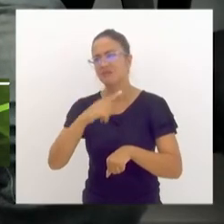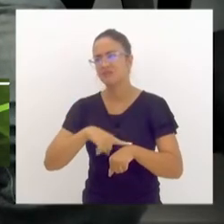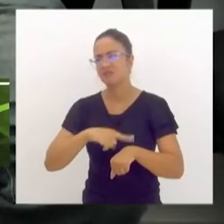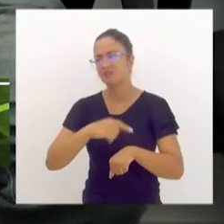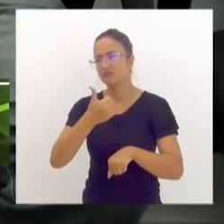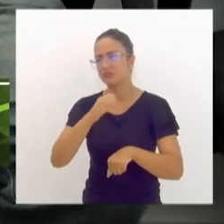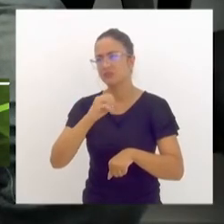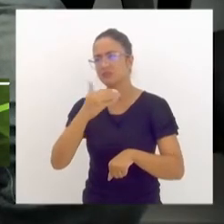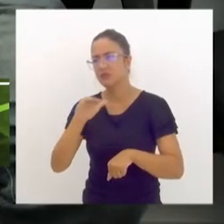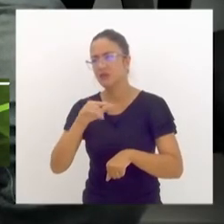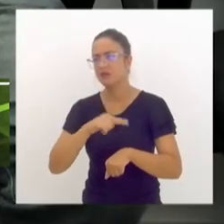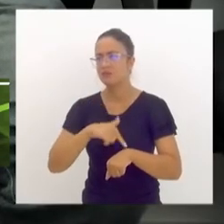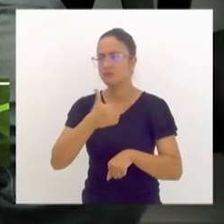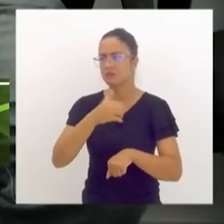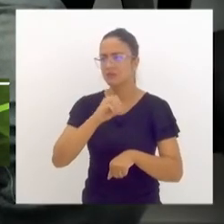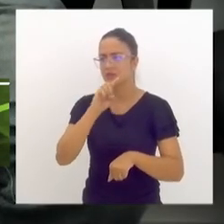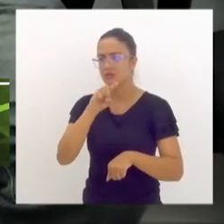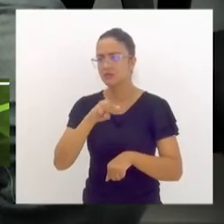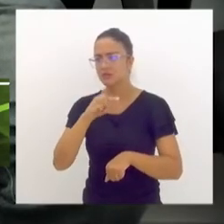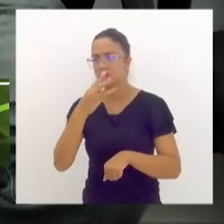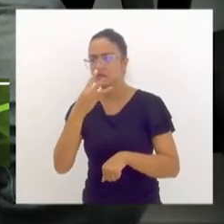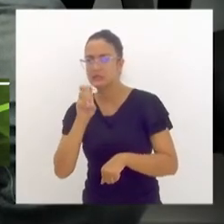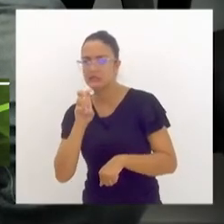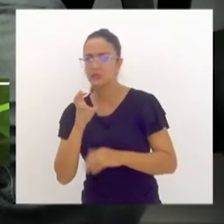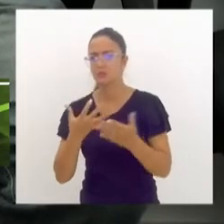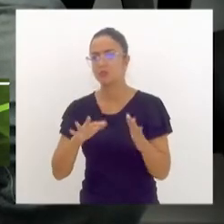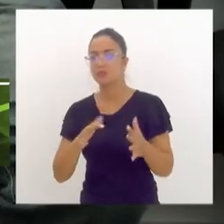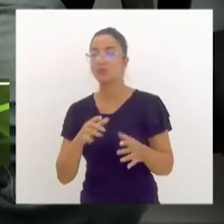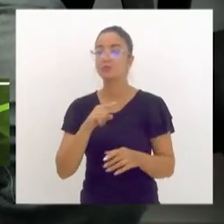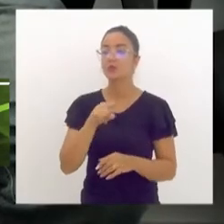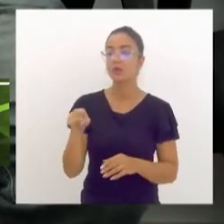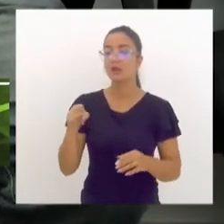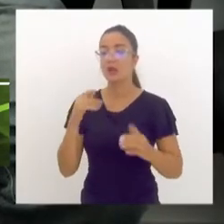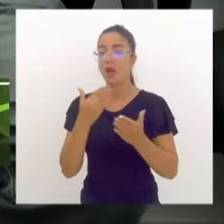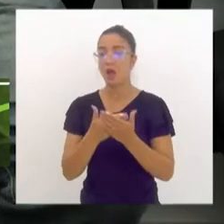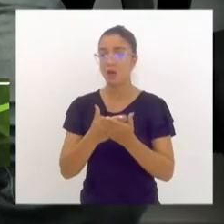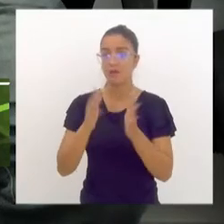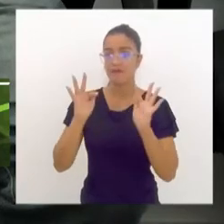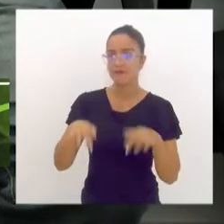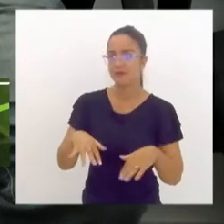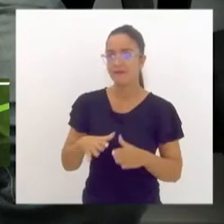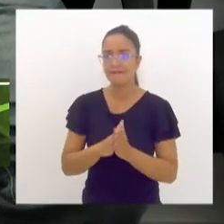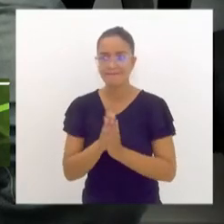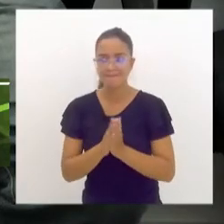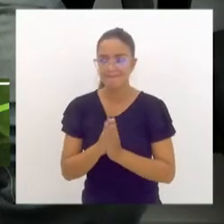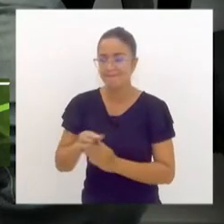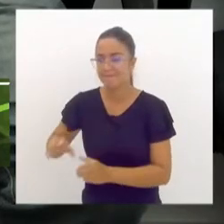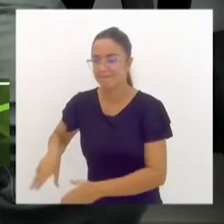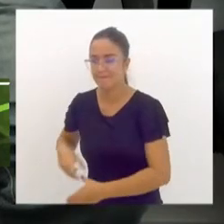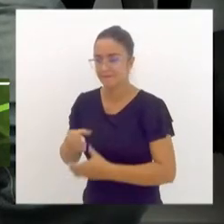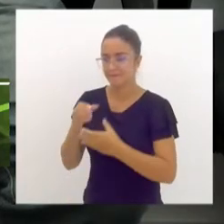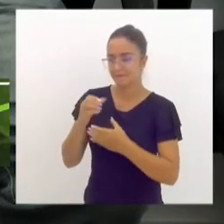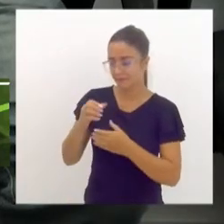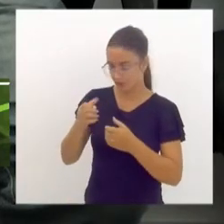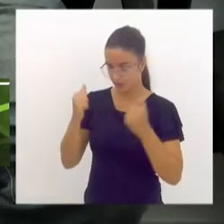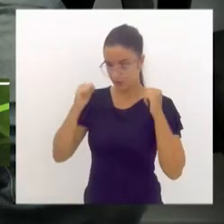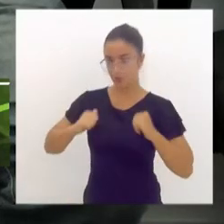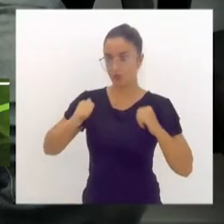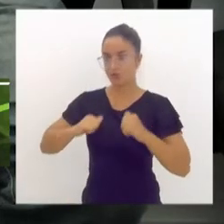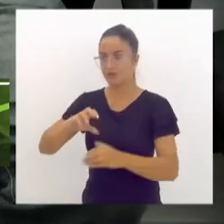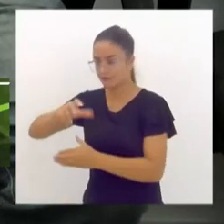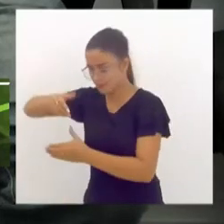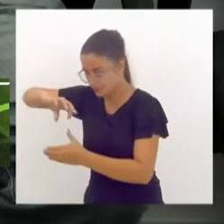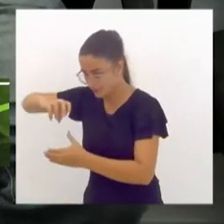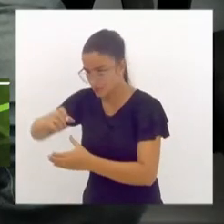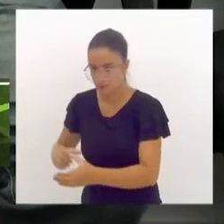aula, é a oportunidade que ele tem de abrir a mochila, tirar a garrafa PET, colher